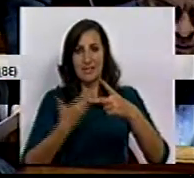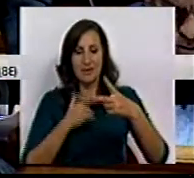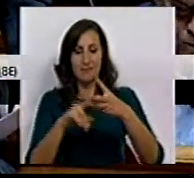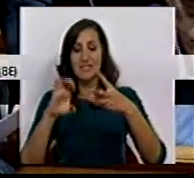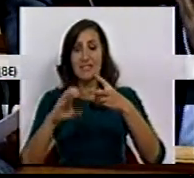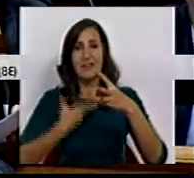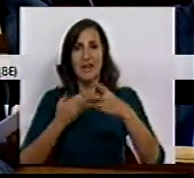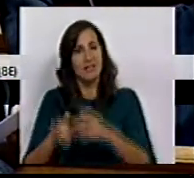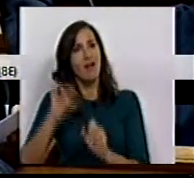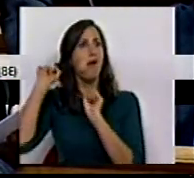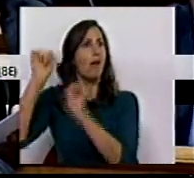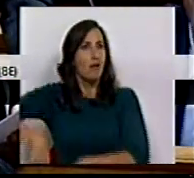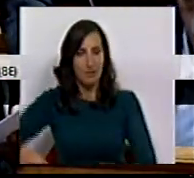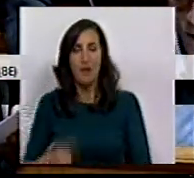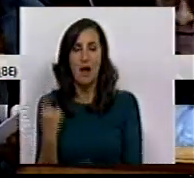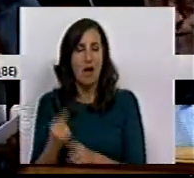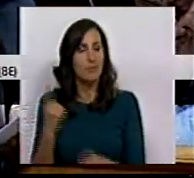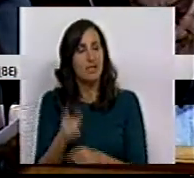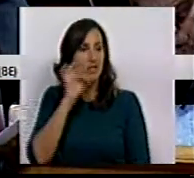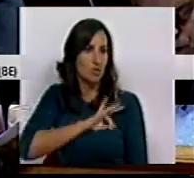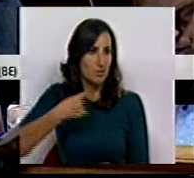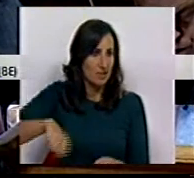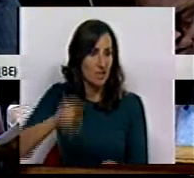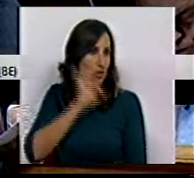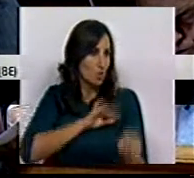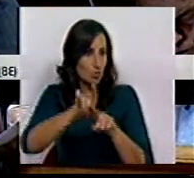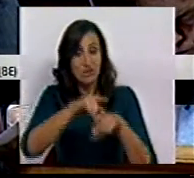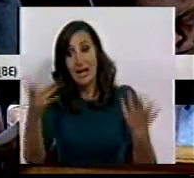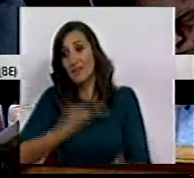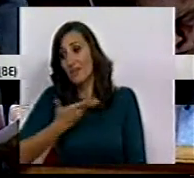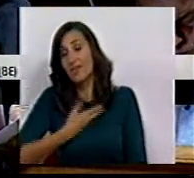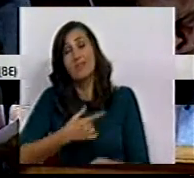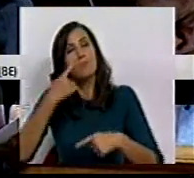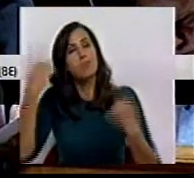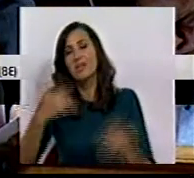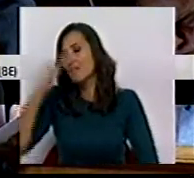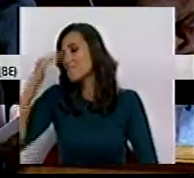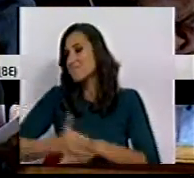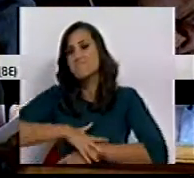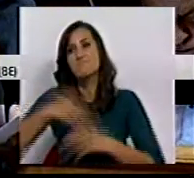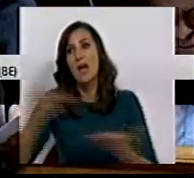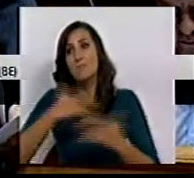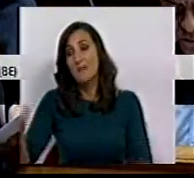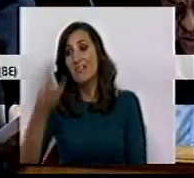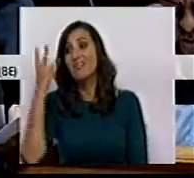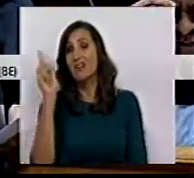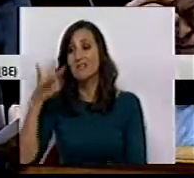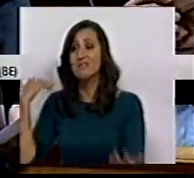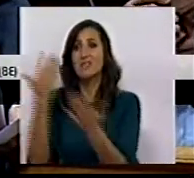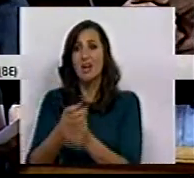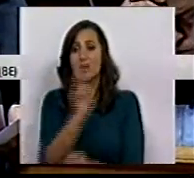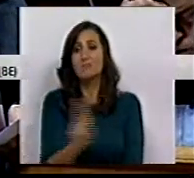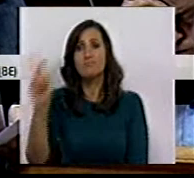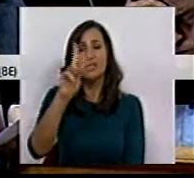e CDS. Senhor Presidente, senhores deputados, a dívida pública é insustentável. Nos últimos 3 anos cresceu